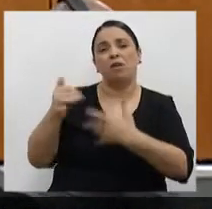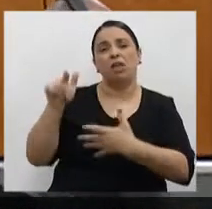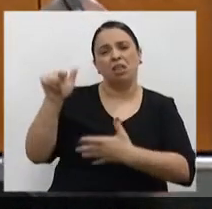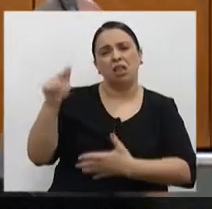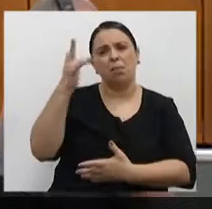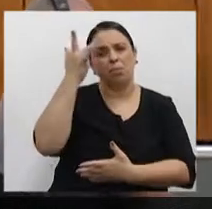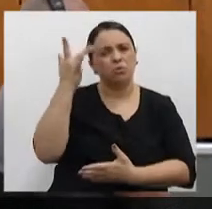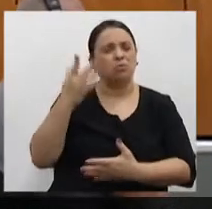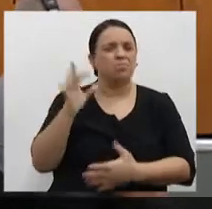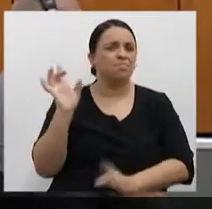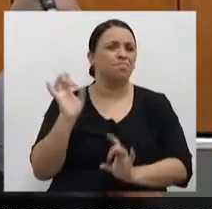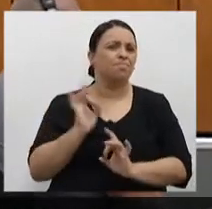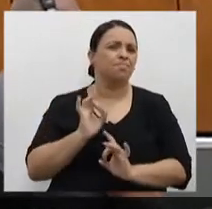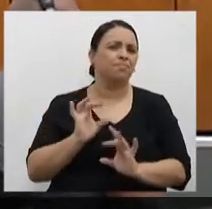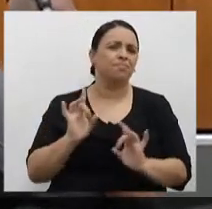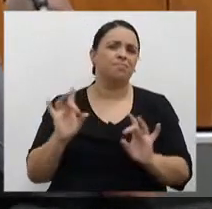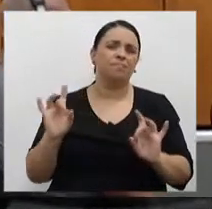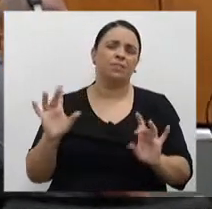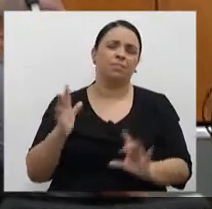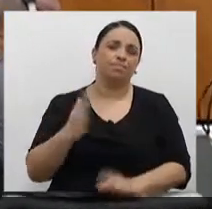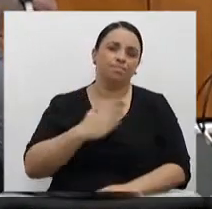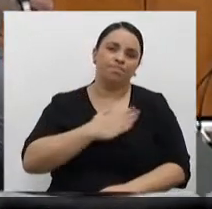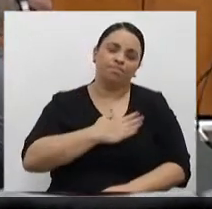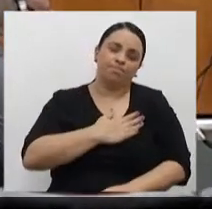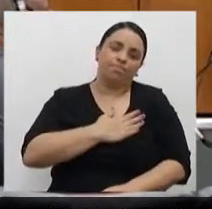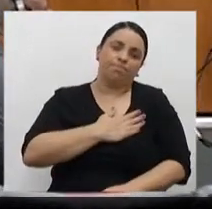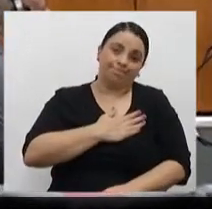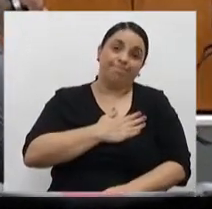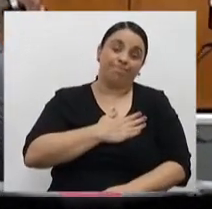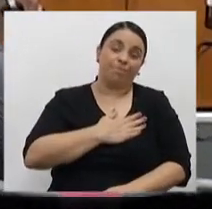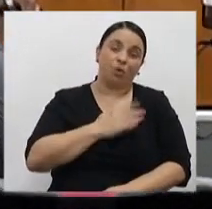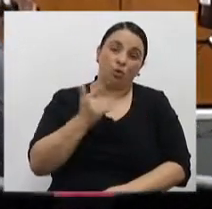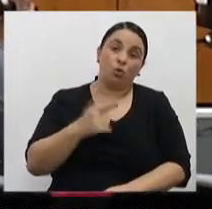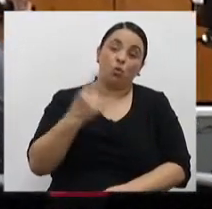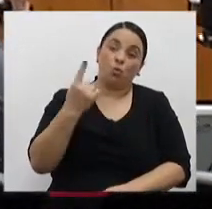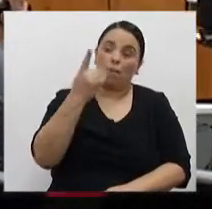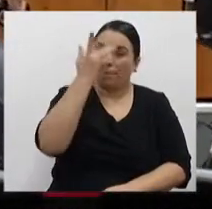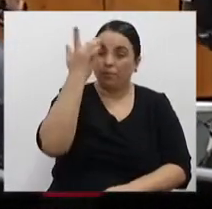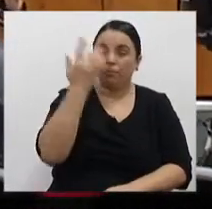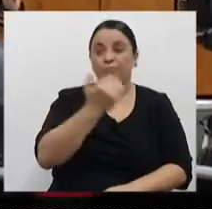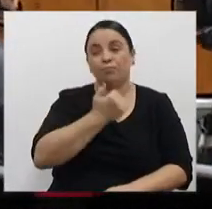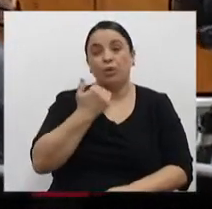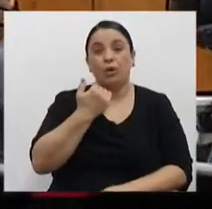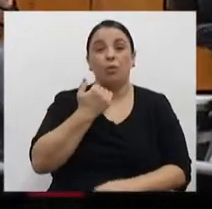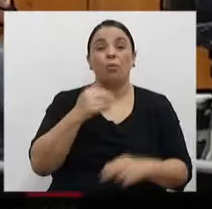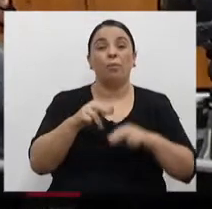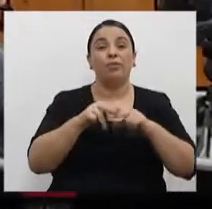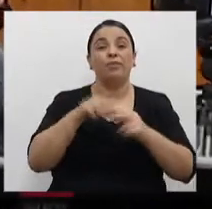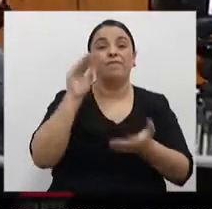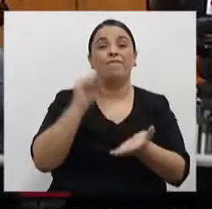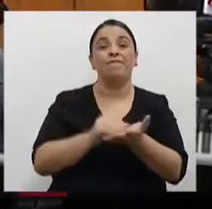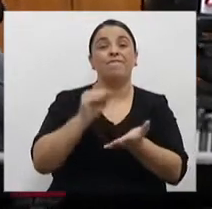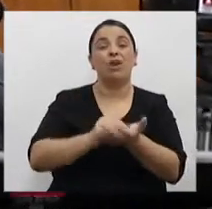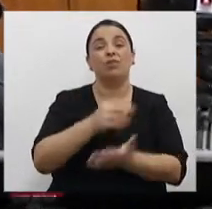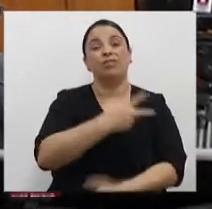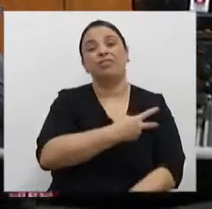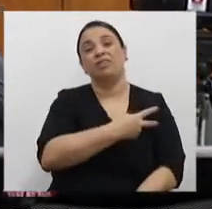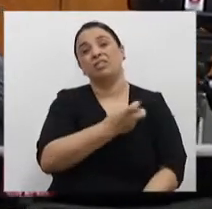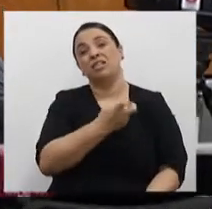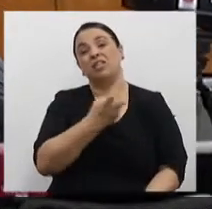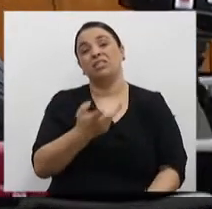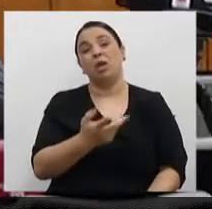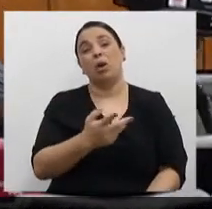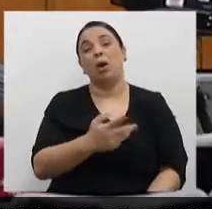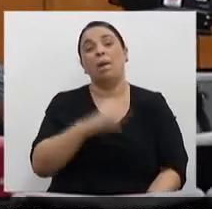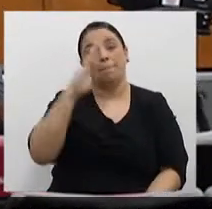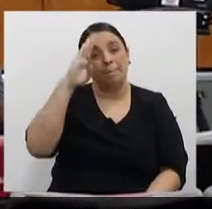uma pessoa muito especial. Então, mais uma vida que nós perdemos por falta da vacinação, da prioridade